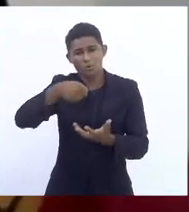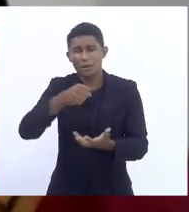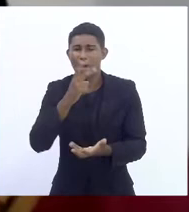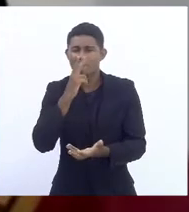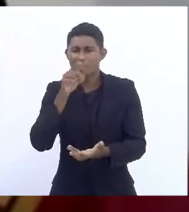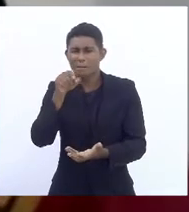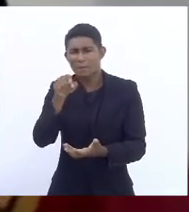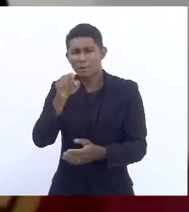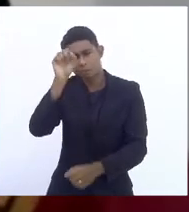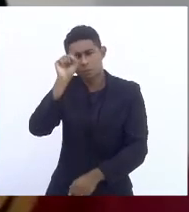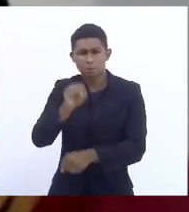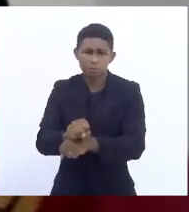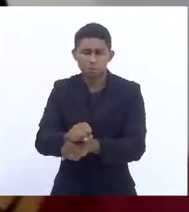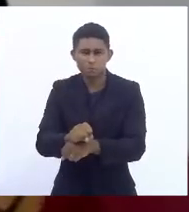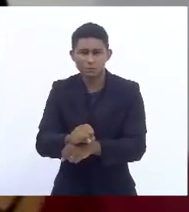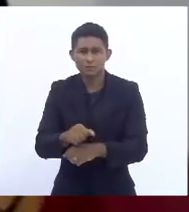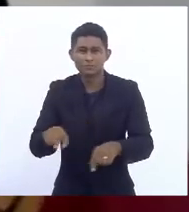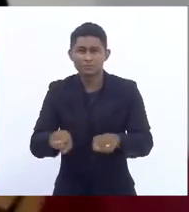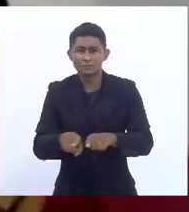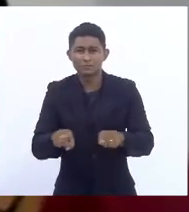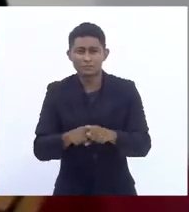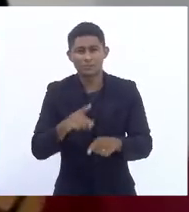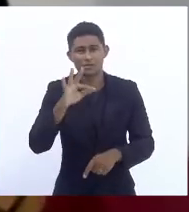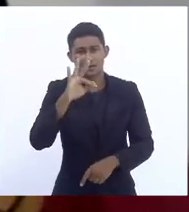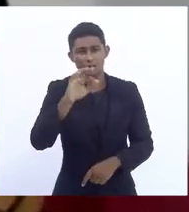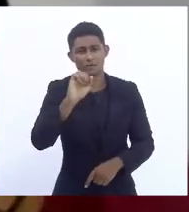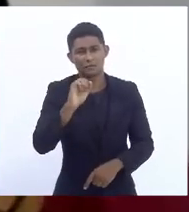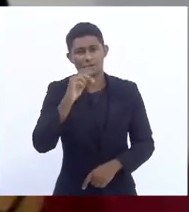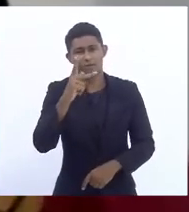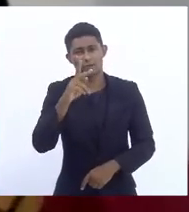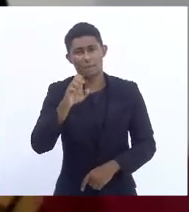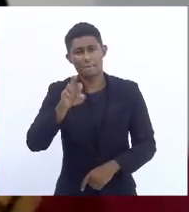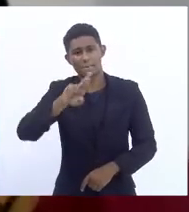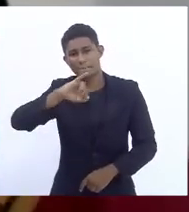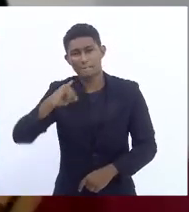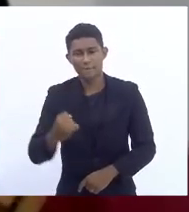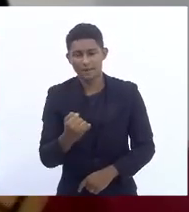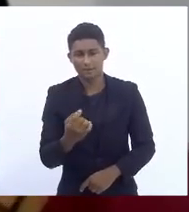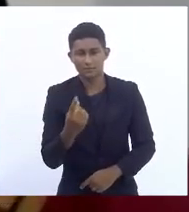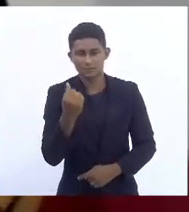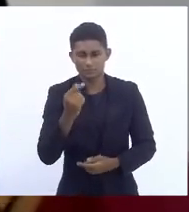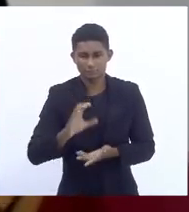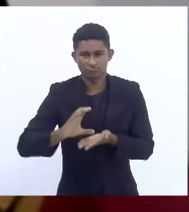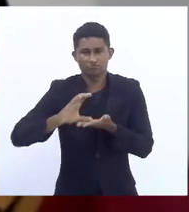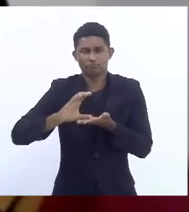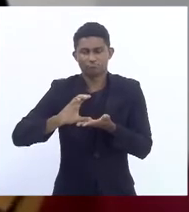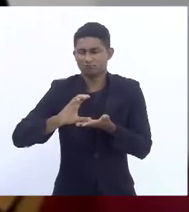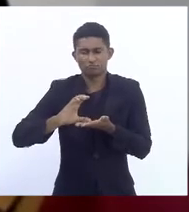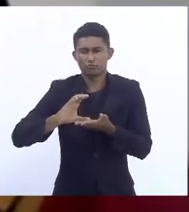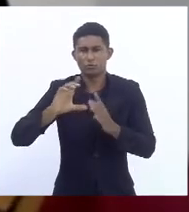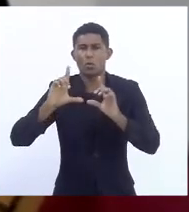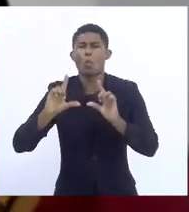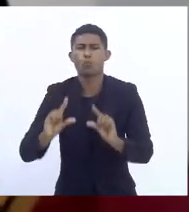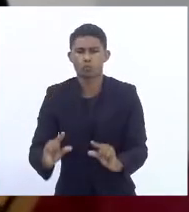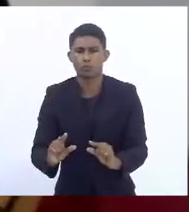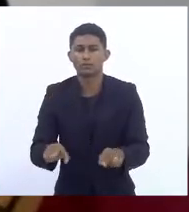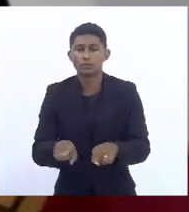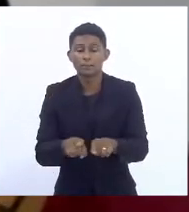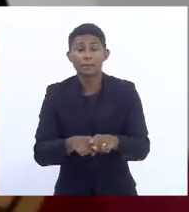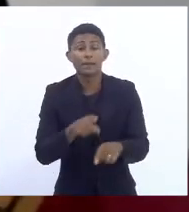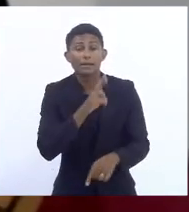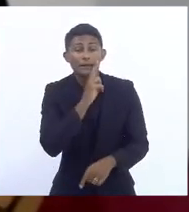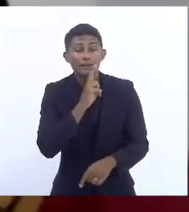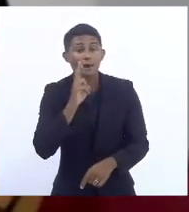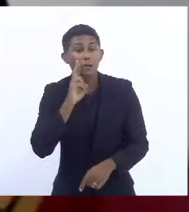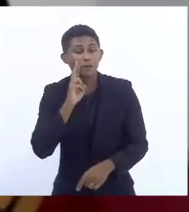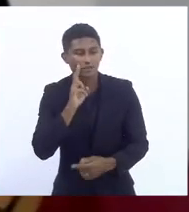permanência, de redução do orçamento da FAPERJ, importante trazer aqui, de ausência de restaurantes universitários,